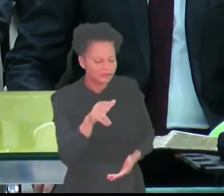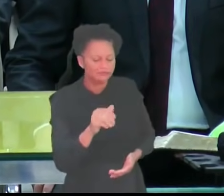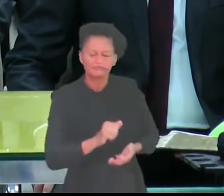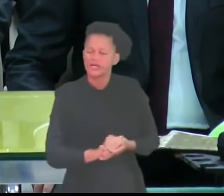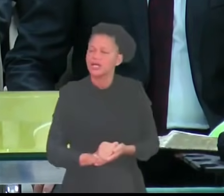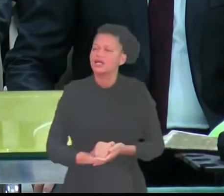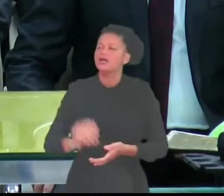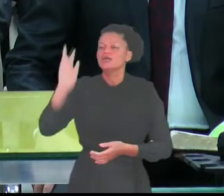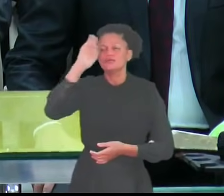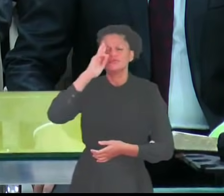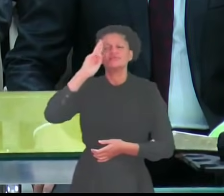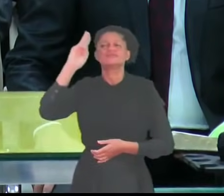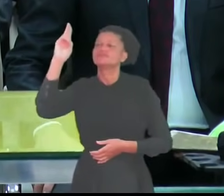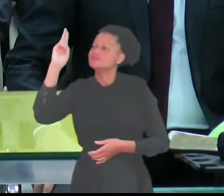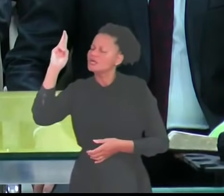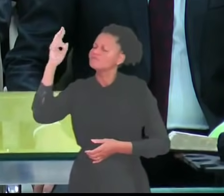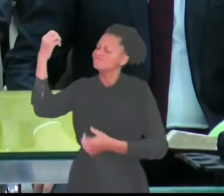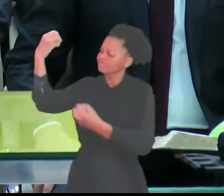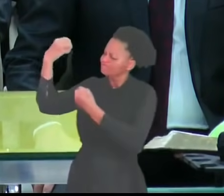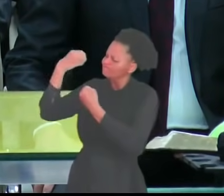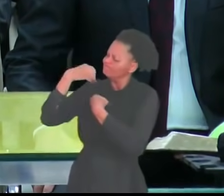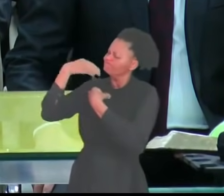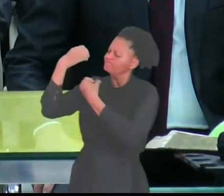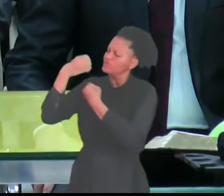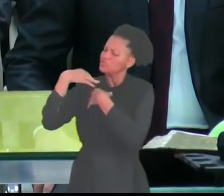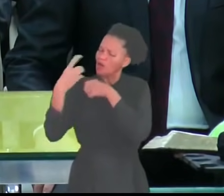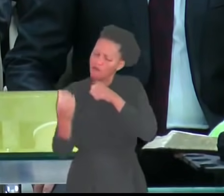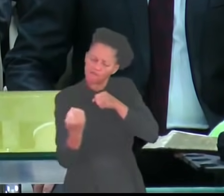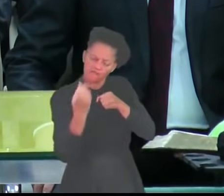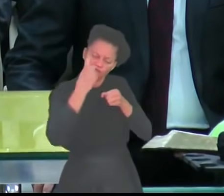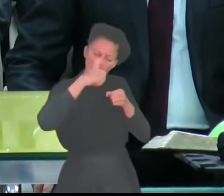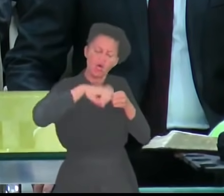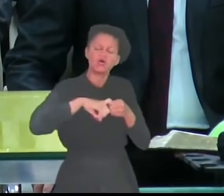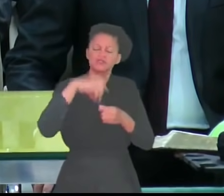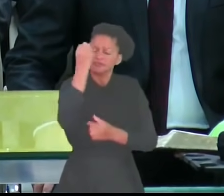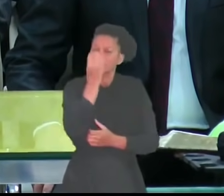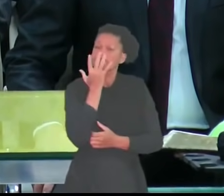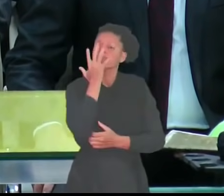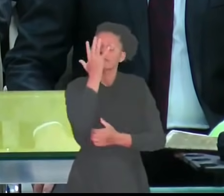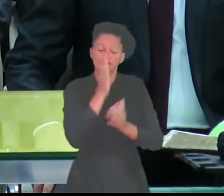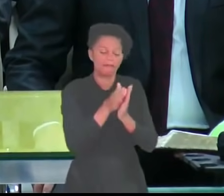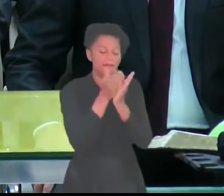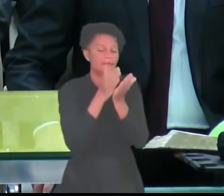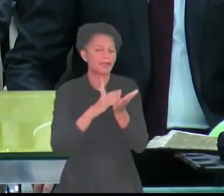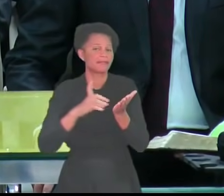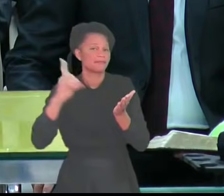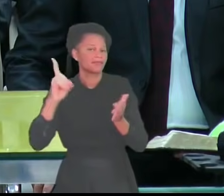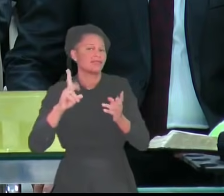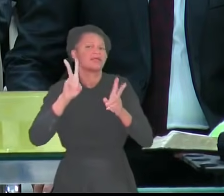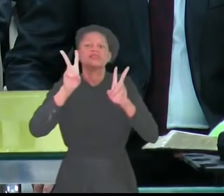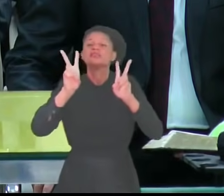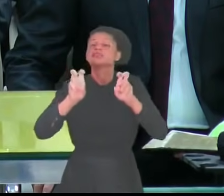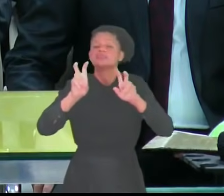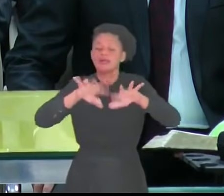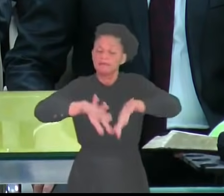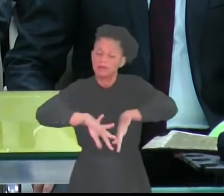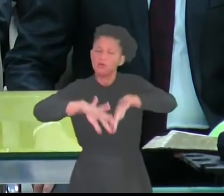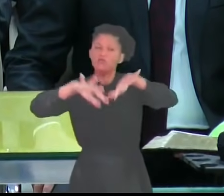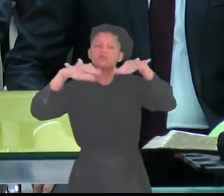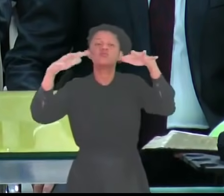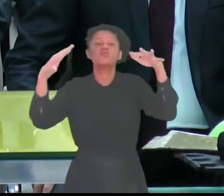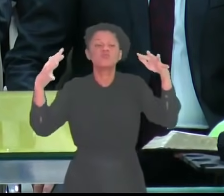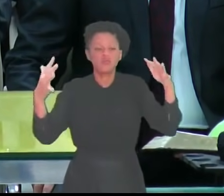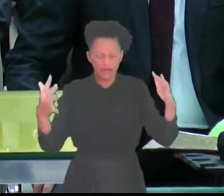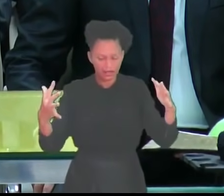fez voltar um pouco na revelação da sua palavra sobre o vale,